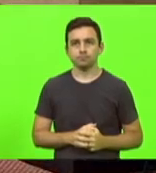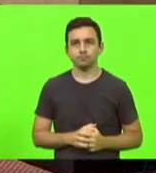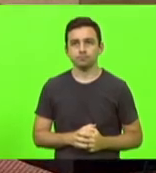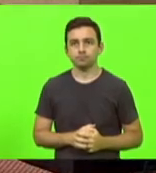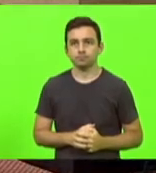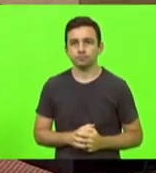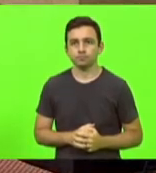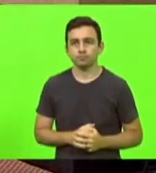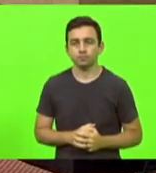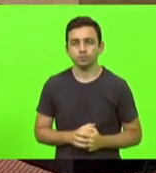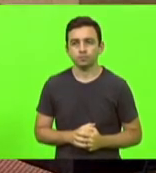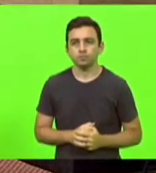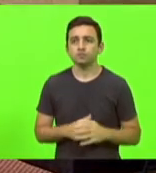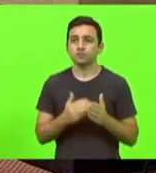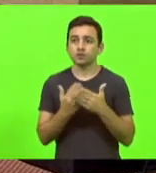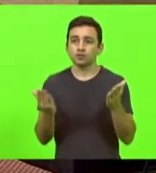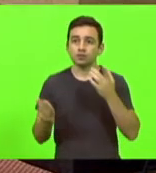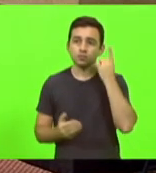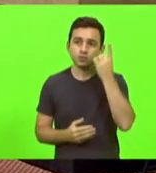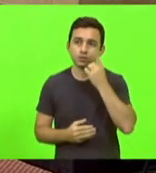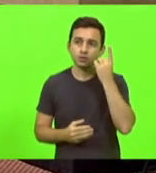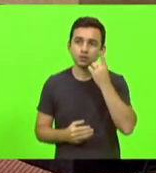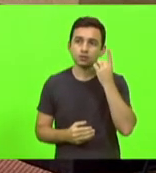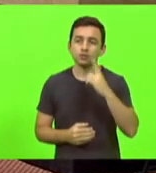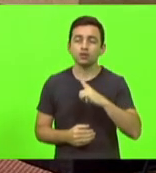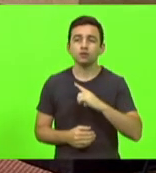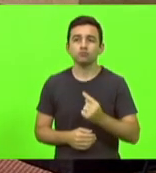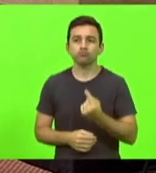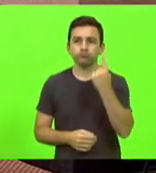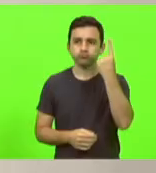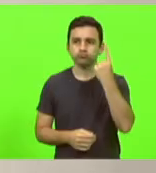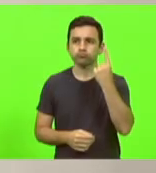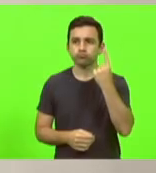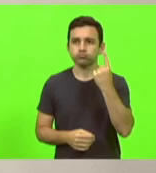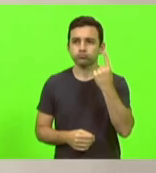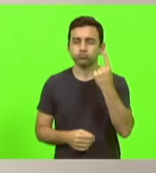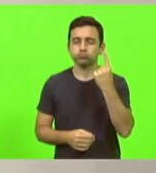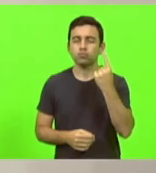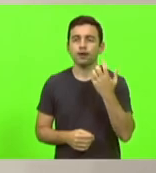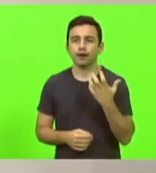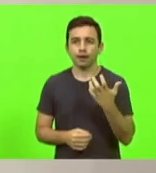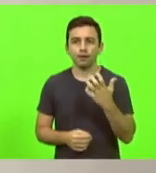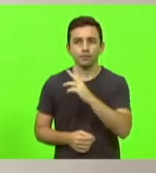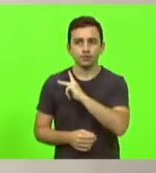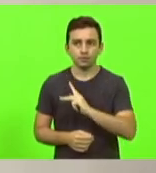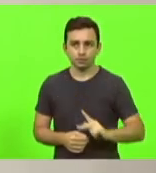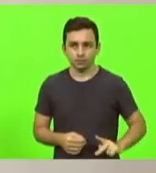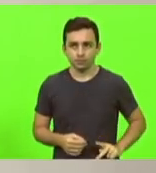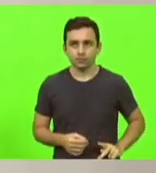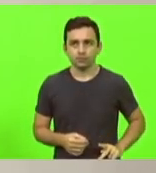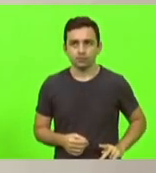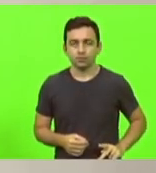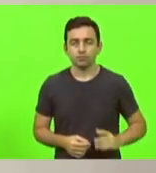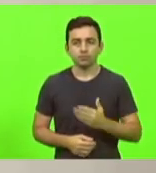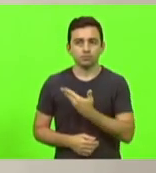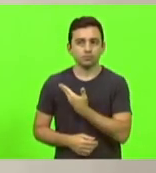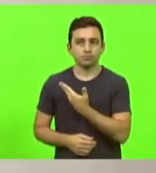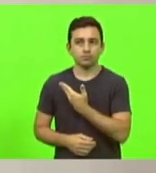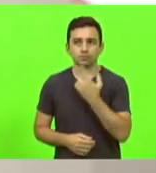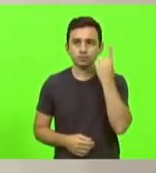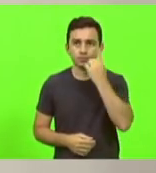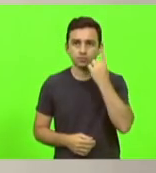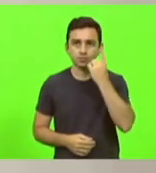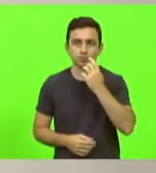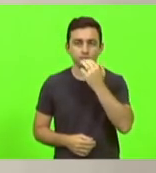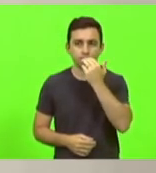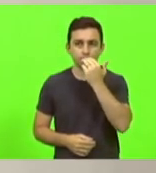Muito bem, então, senhores deputados, temos apenas uma candidatura registrada, que é o nosso colega deputado